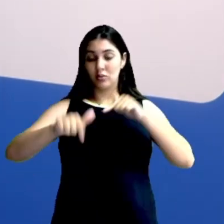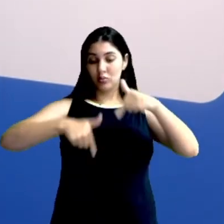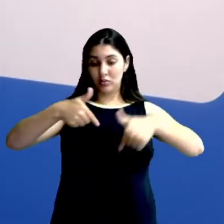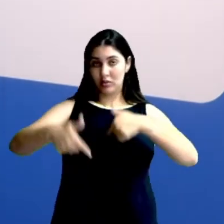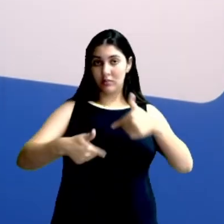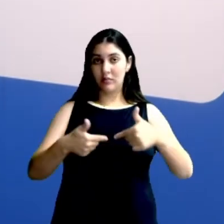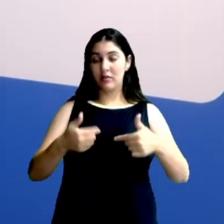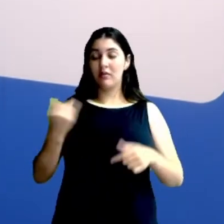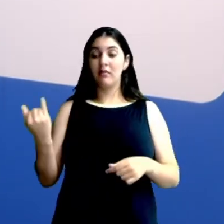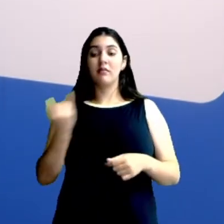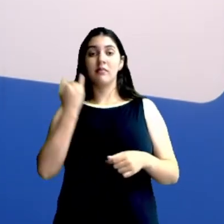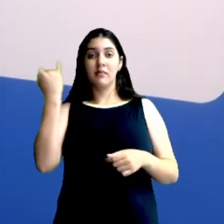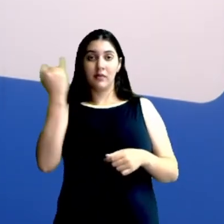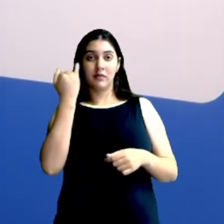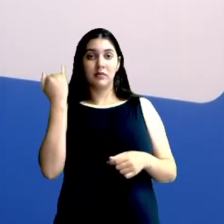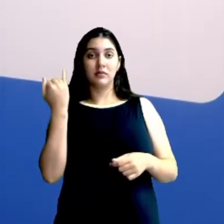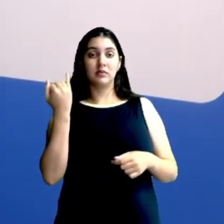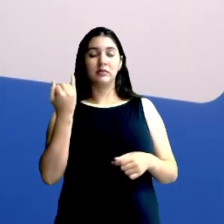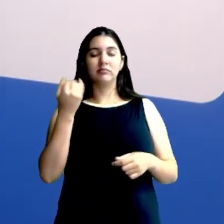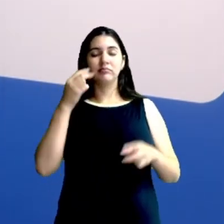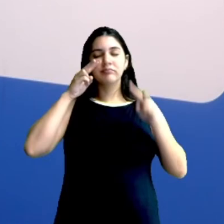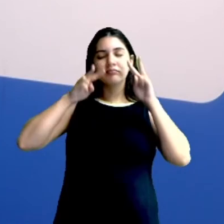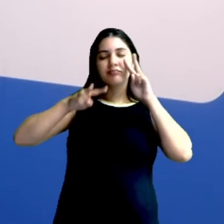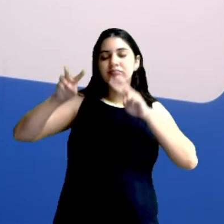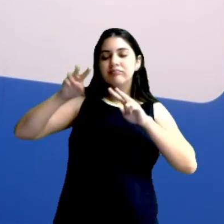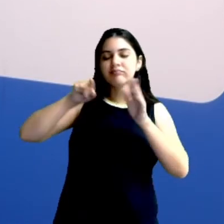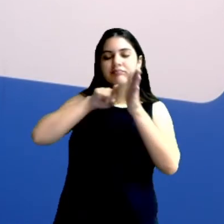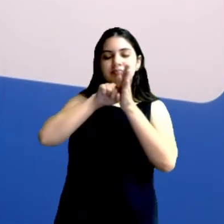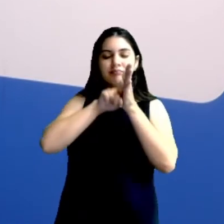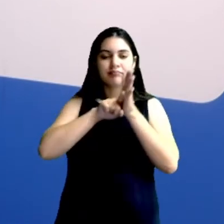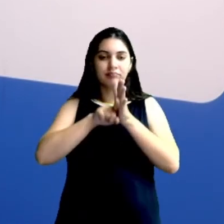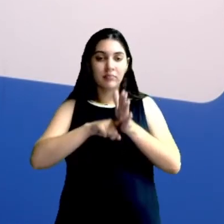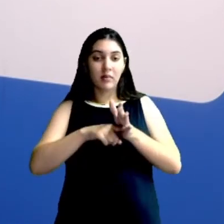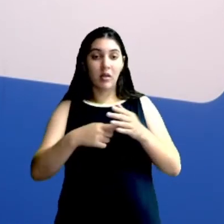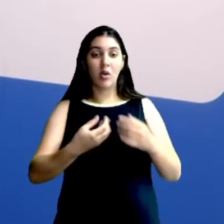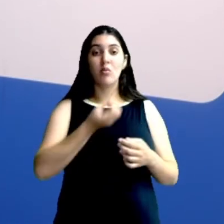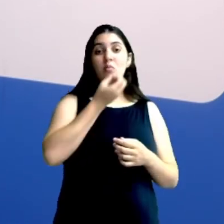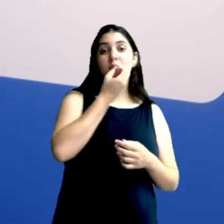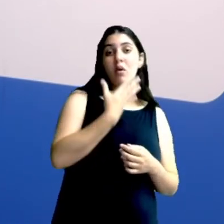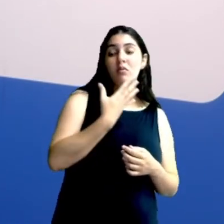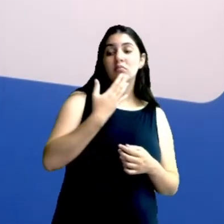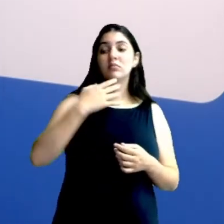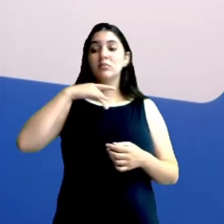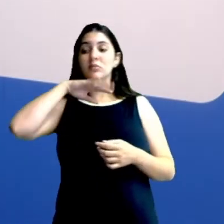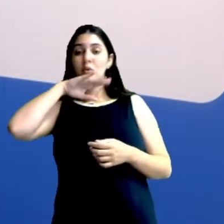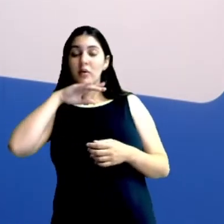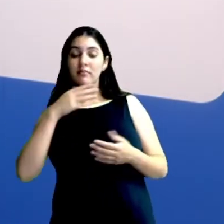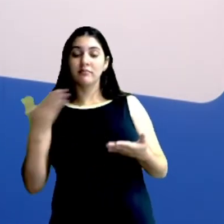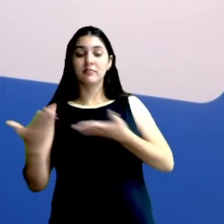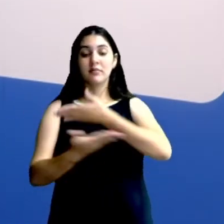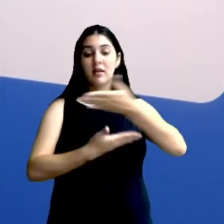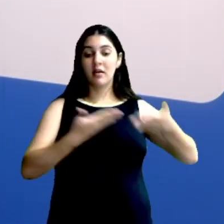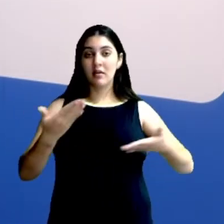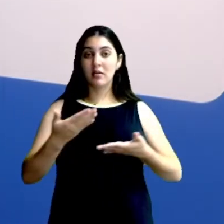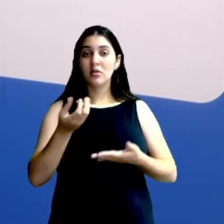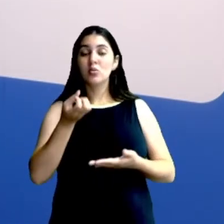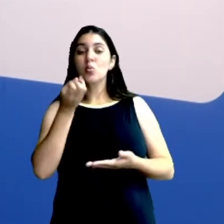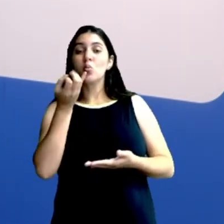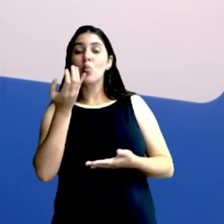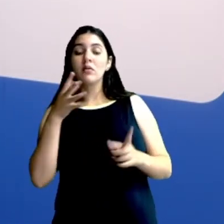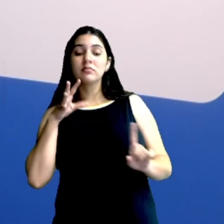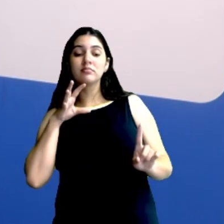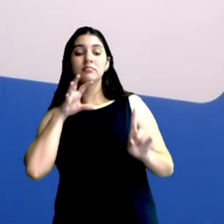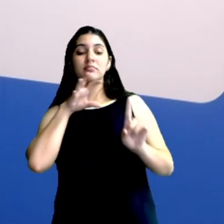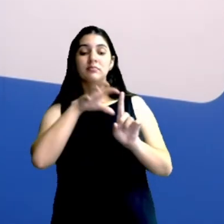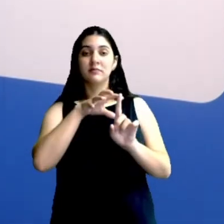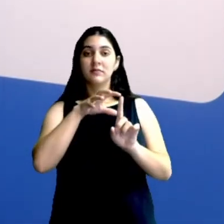trabalho é a importância de analisar os prós e os contras dessas relações e o quanto isso